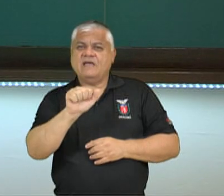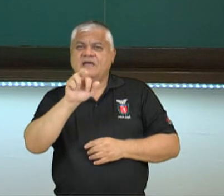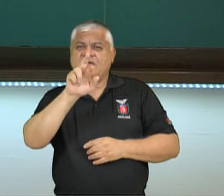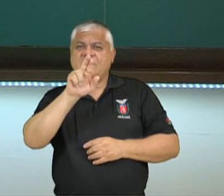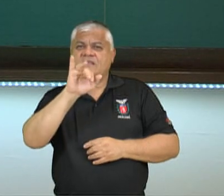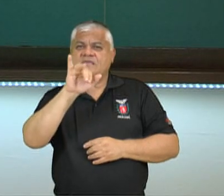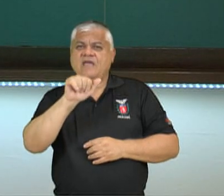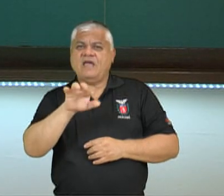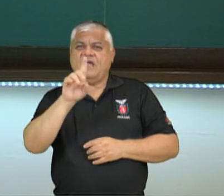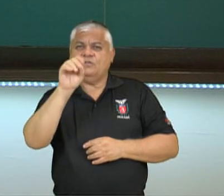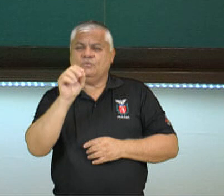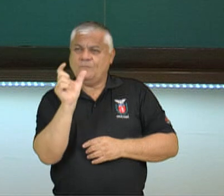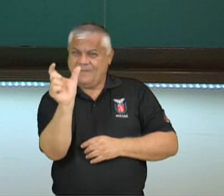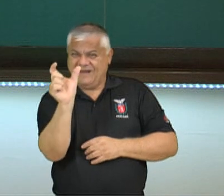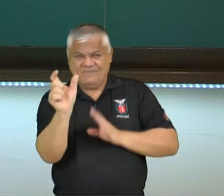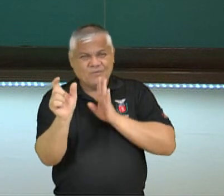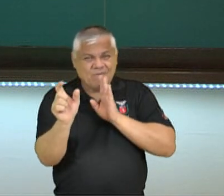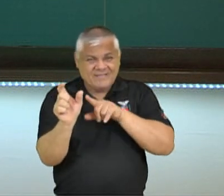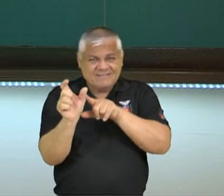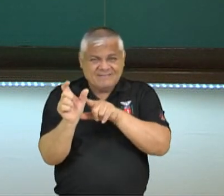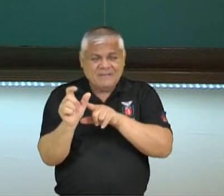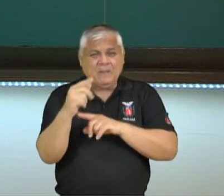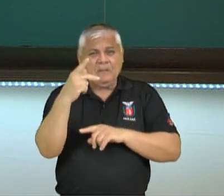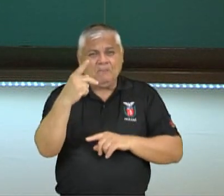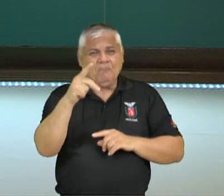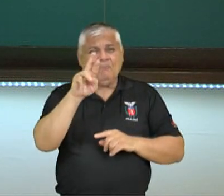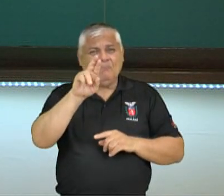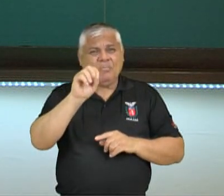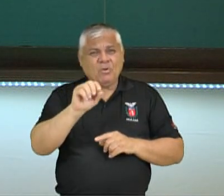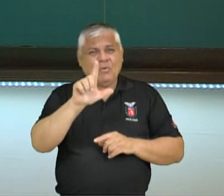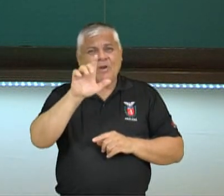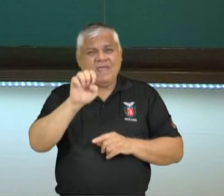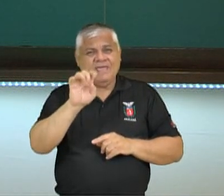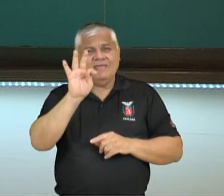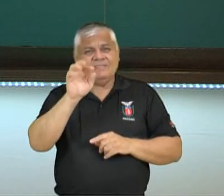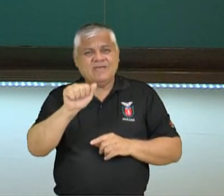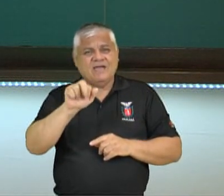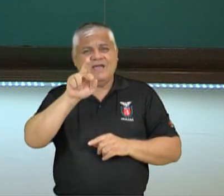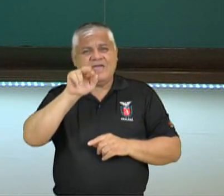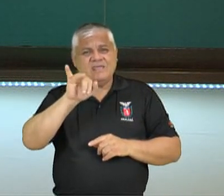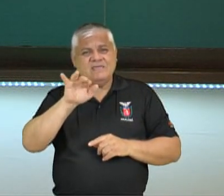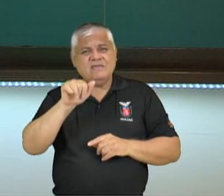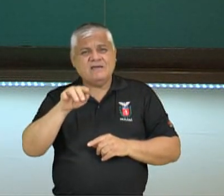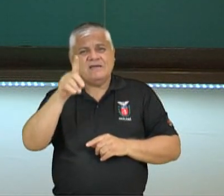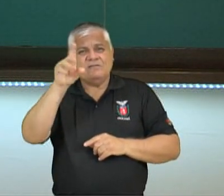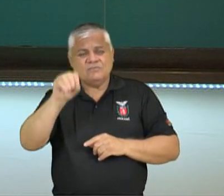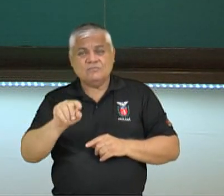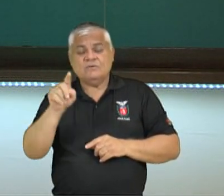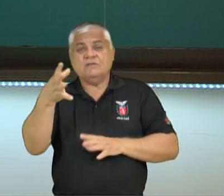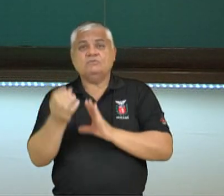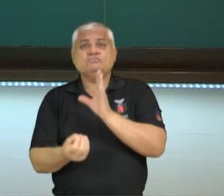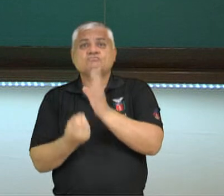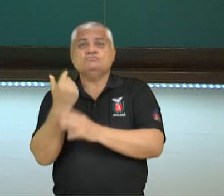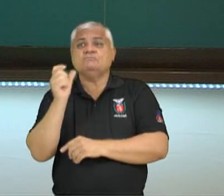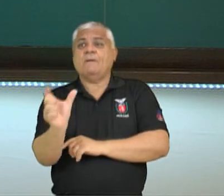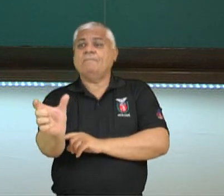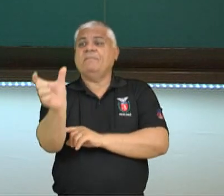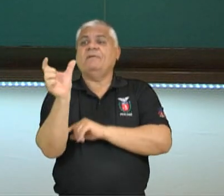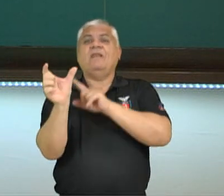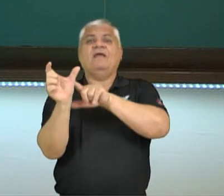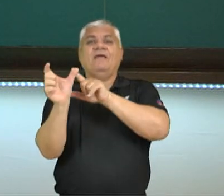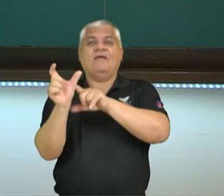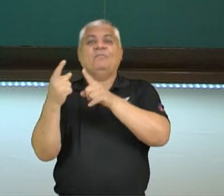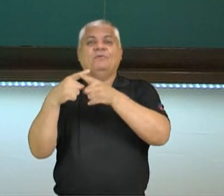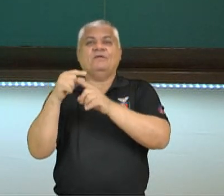pegar essa palavra e entender a palavra proletariado, Vai aí surgir com a Revolução